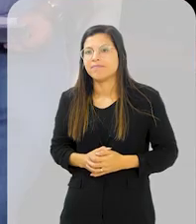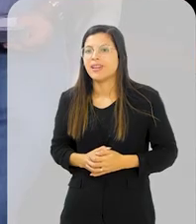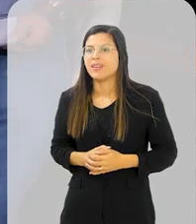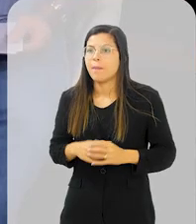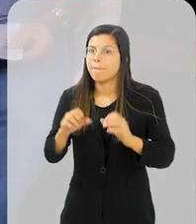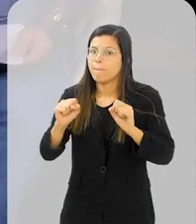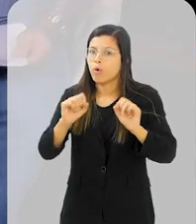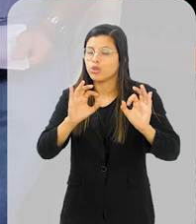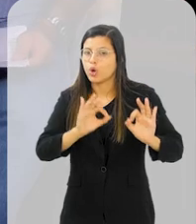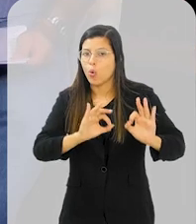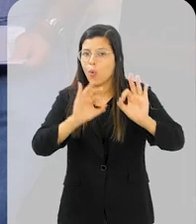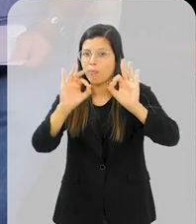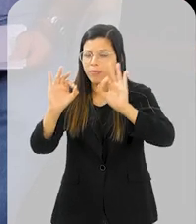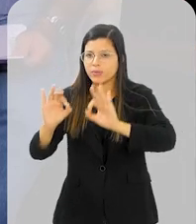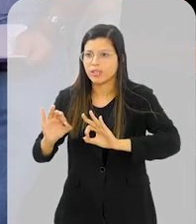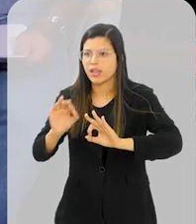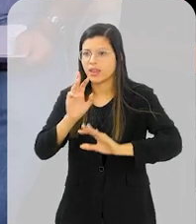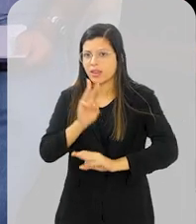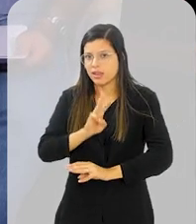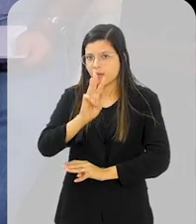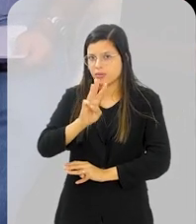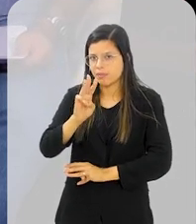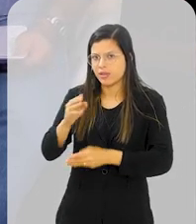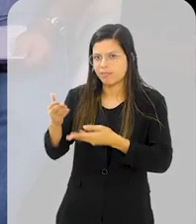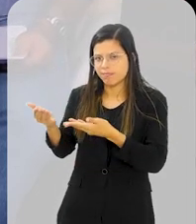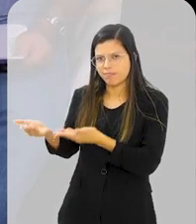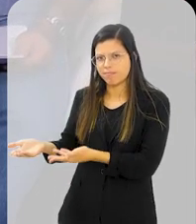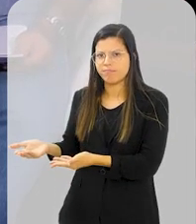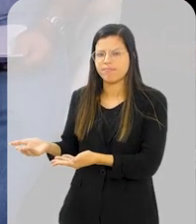pode acompanhar tudo através do